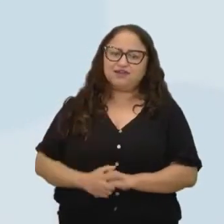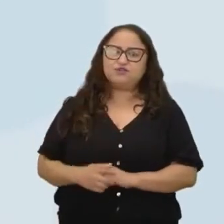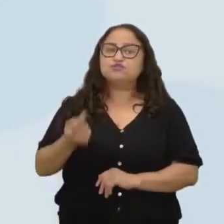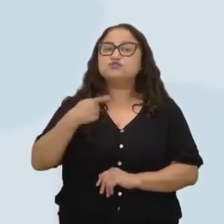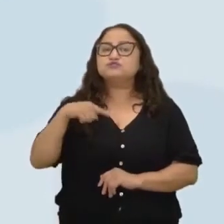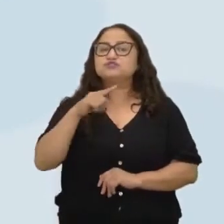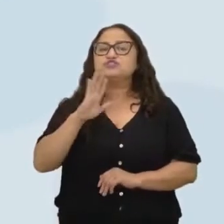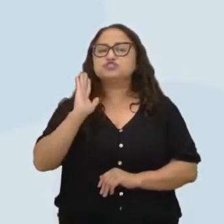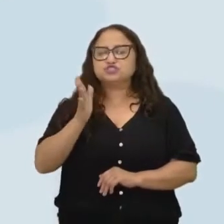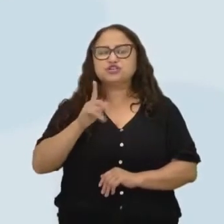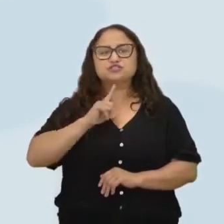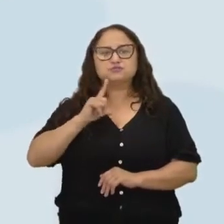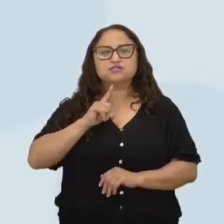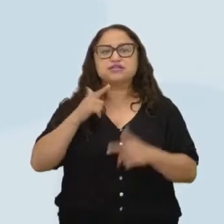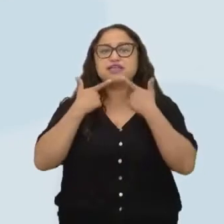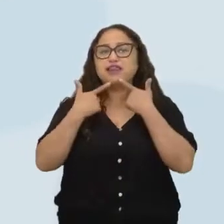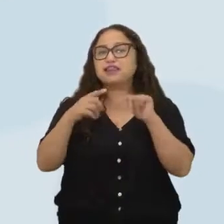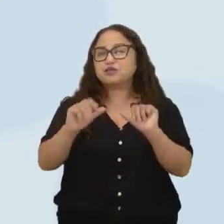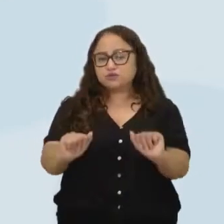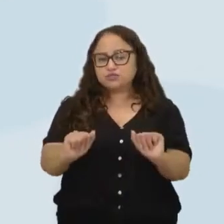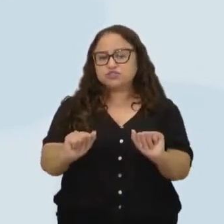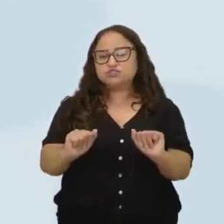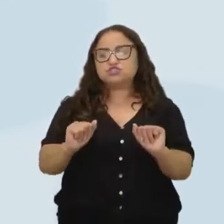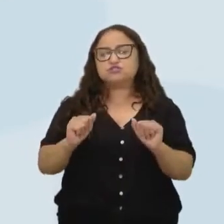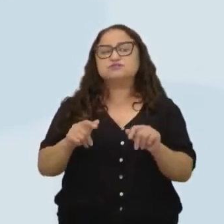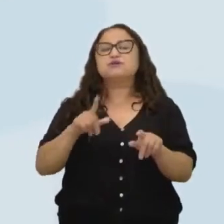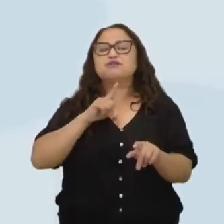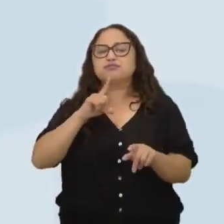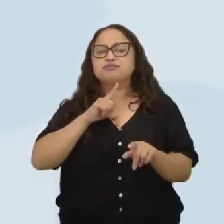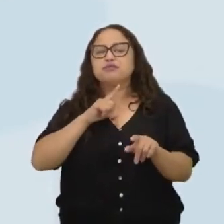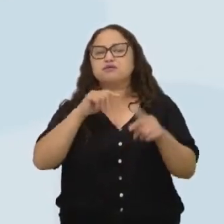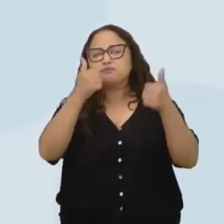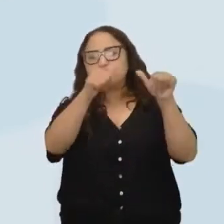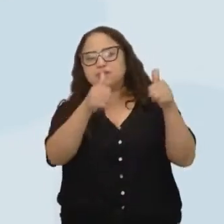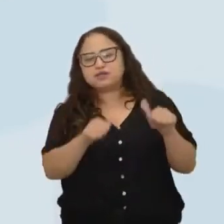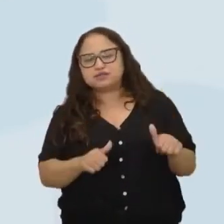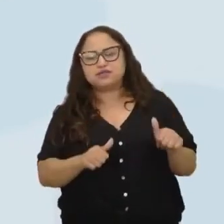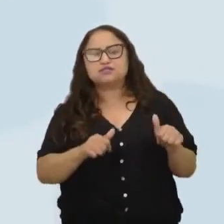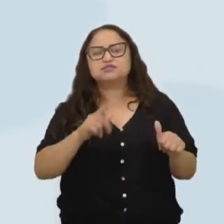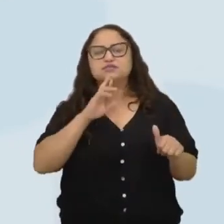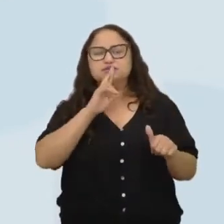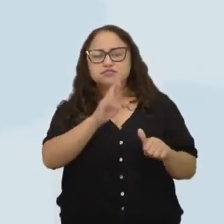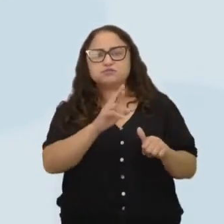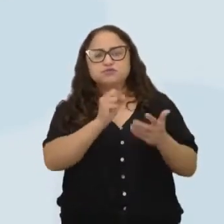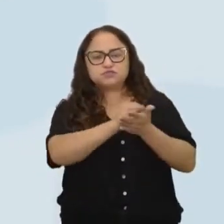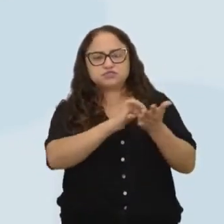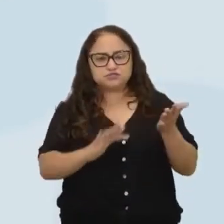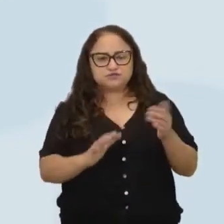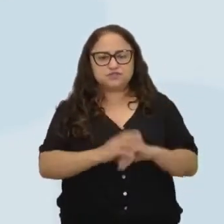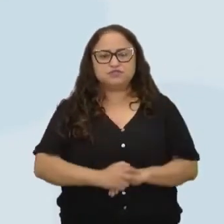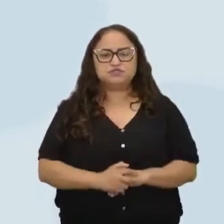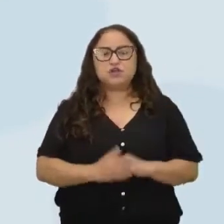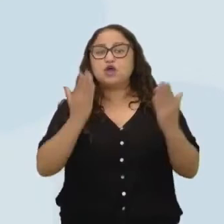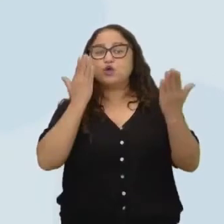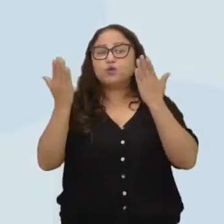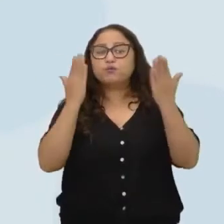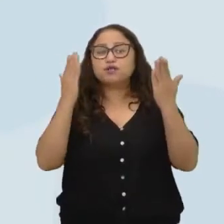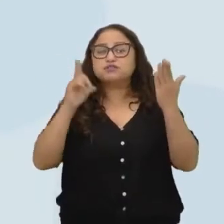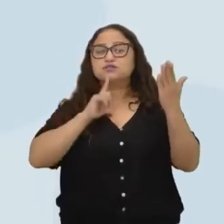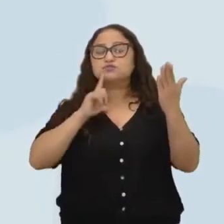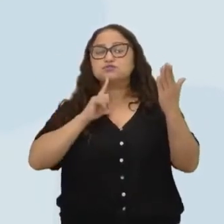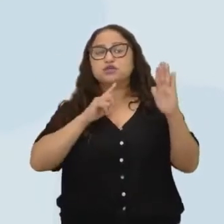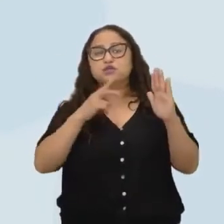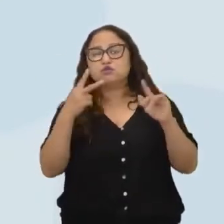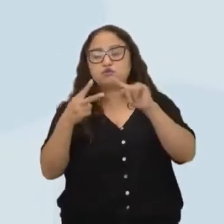falando da análise linguística. Analise o fragmento do texto a seguir e responda às atividades. São duas. A comparação inclui